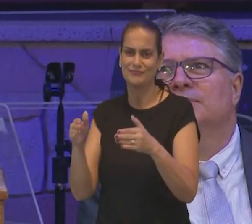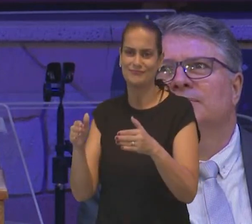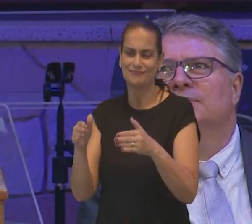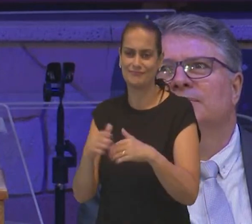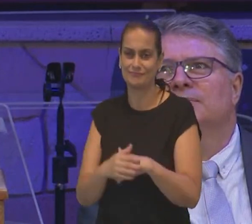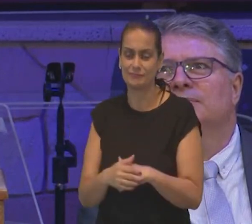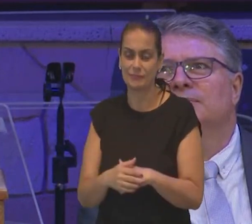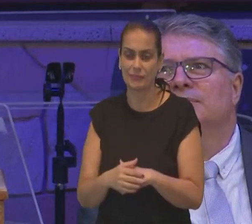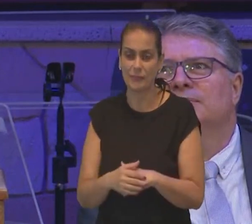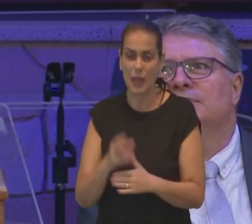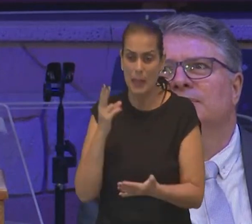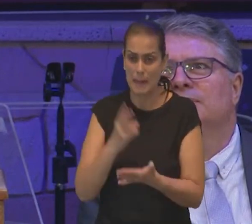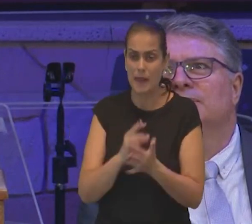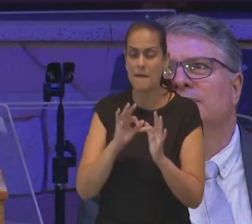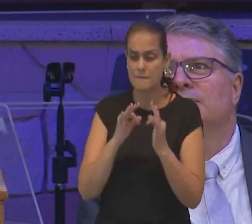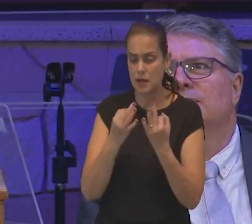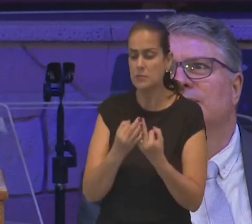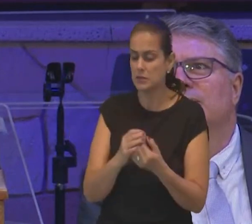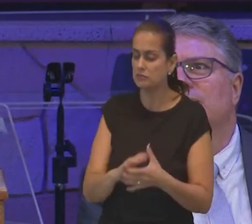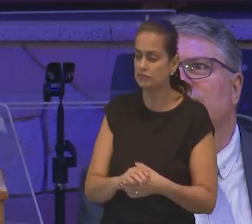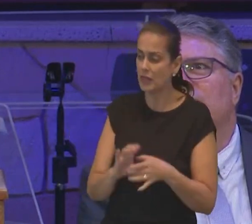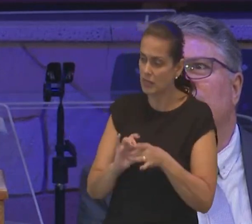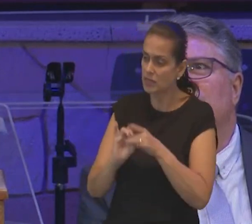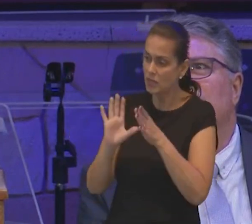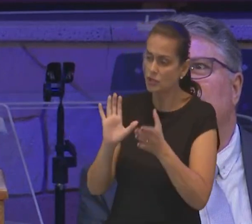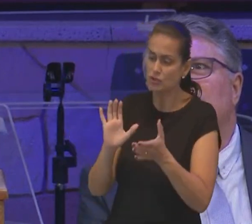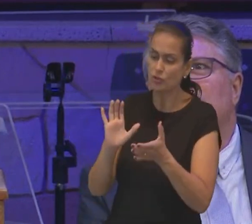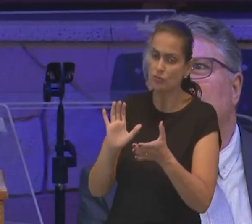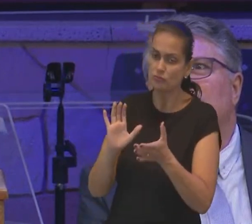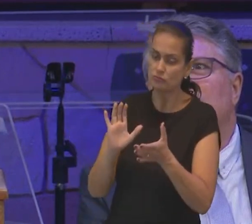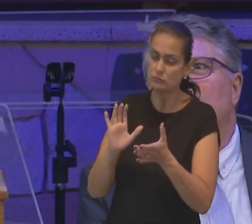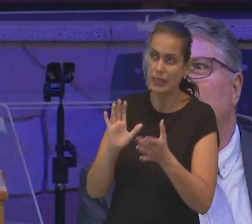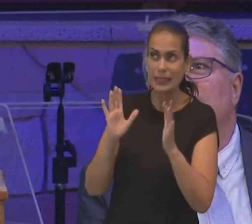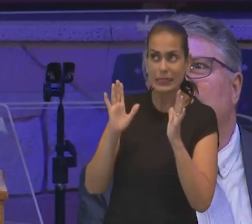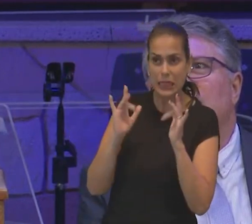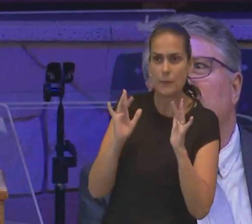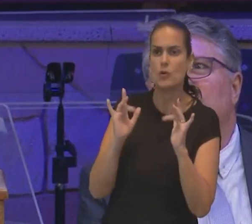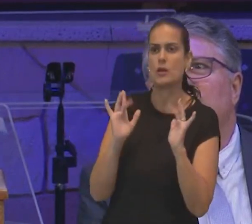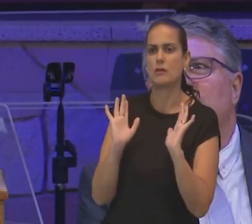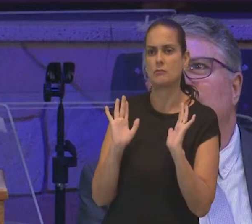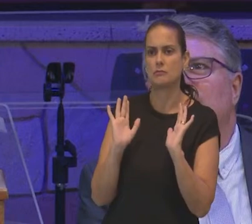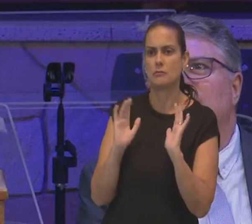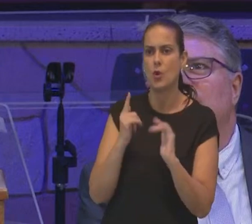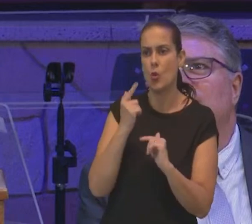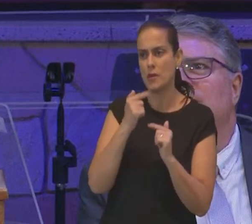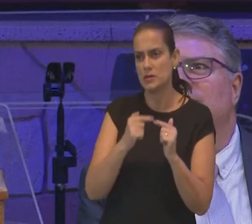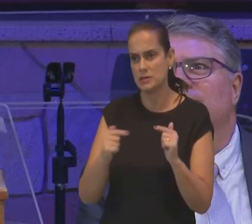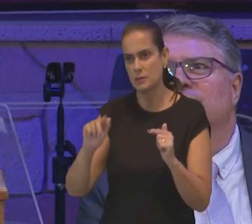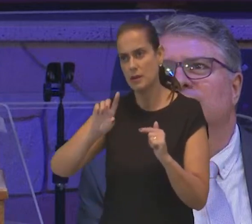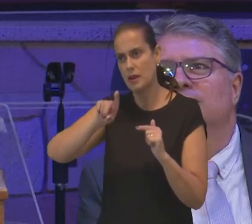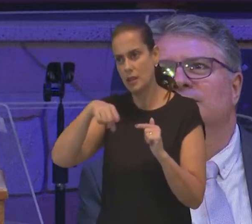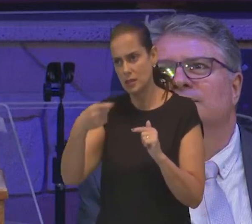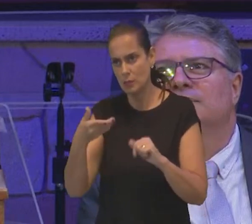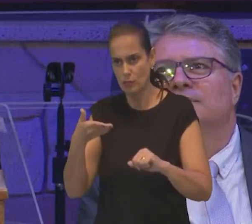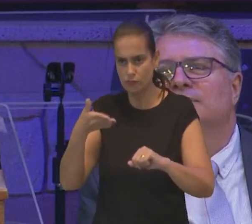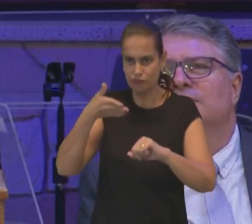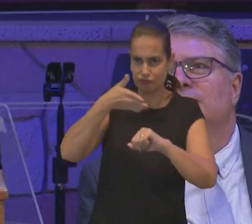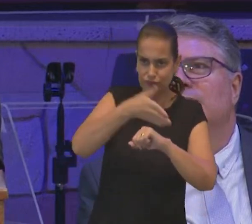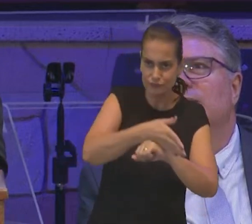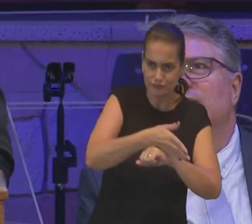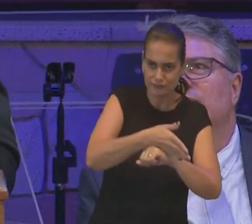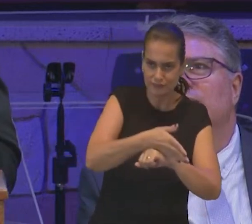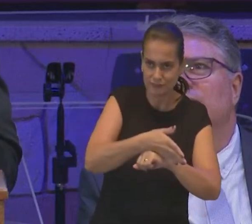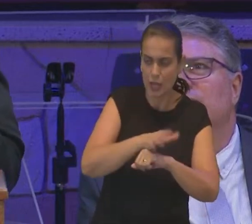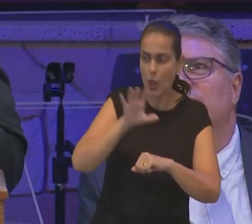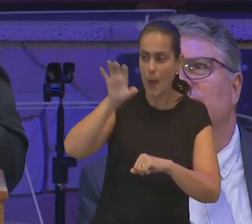mesmo dia a família autorizou casar, autorizou a namorar. Uma semana depois eu fui em Natal e peguei